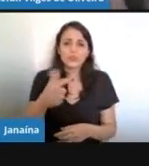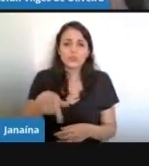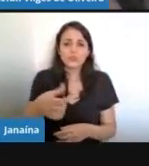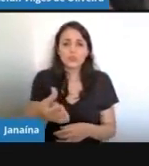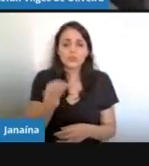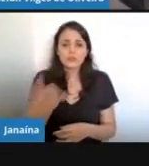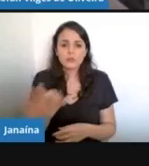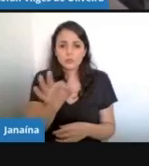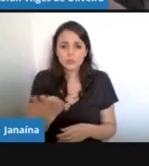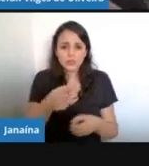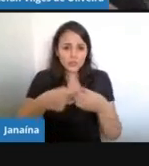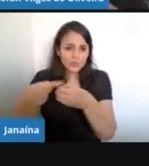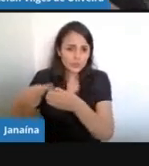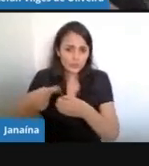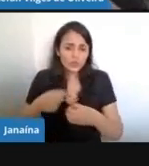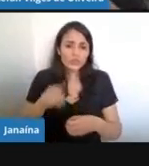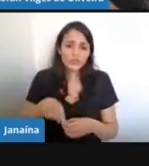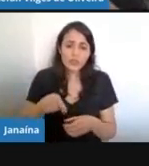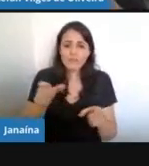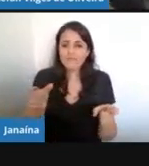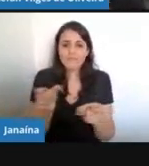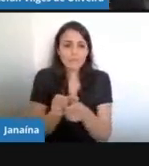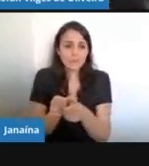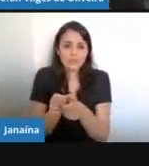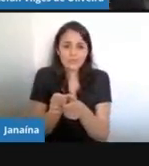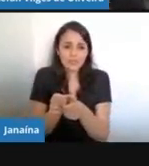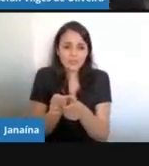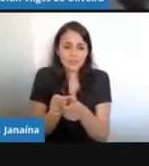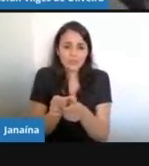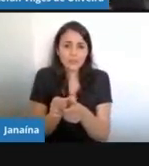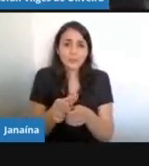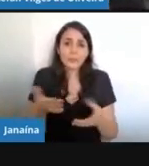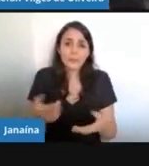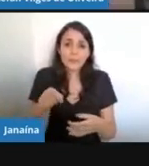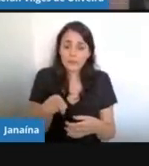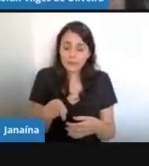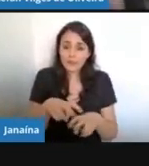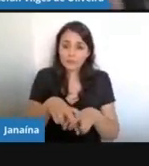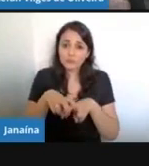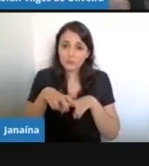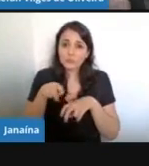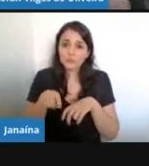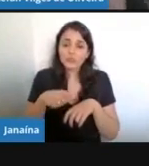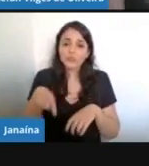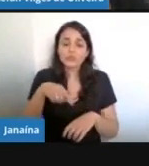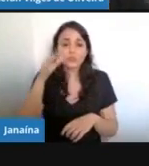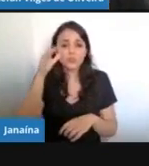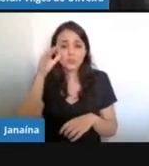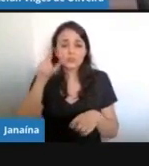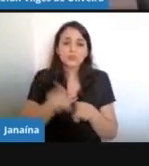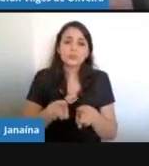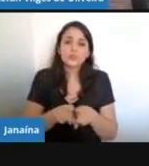82,6% dos municípios são de médio porte, de pequeno porte. Dentro desse cenário, nós observamos